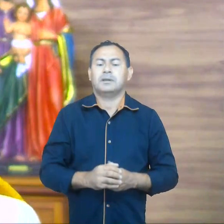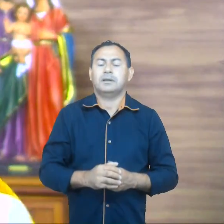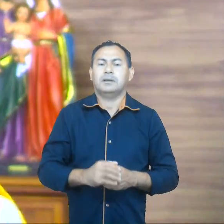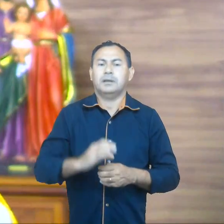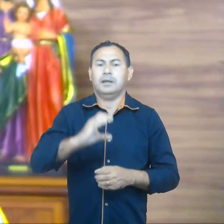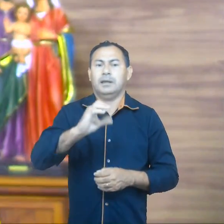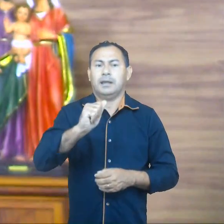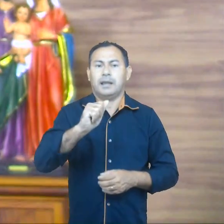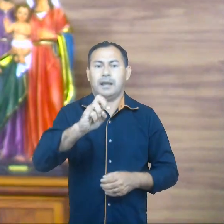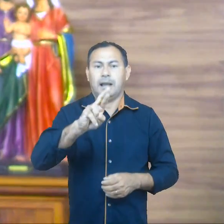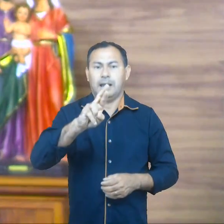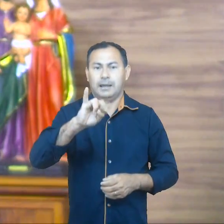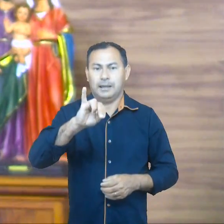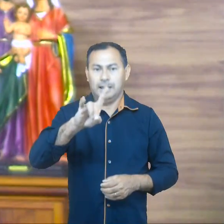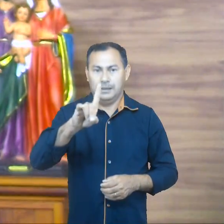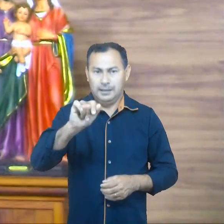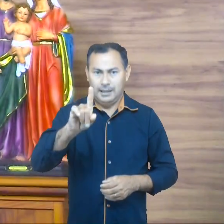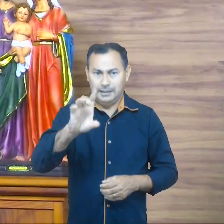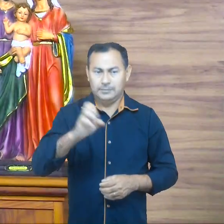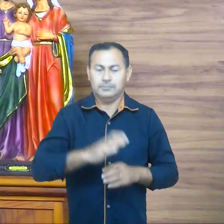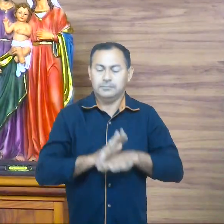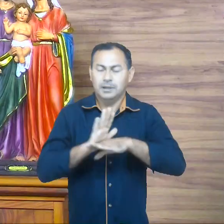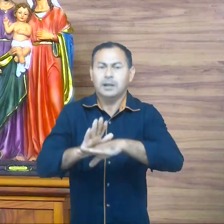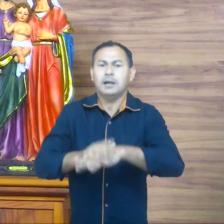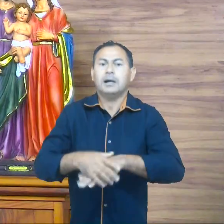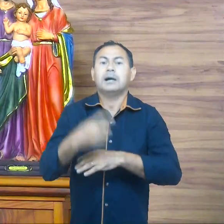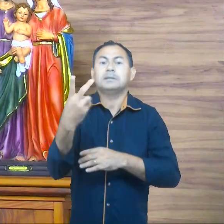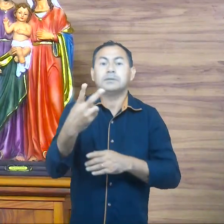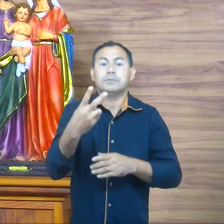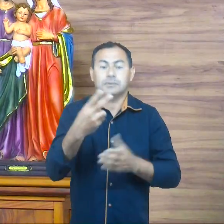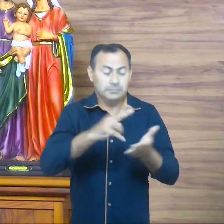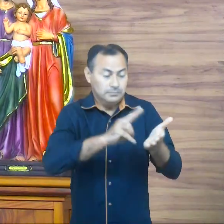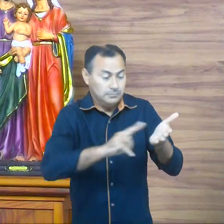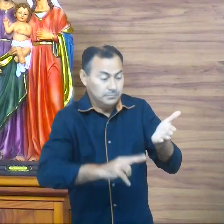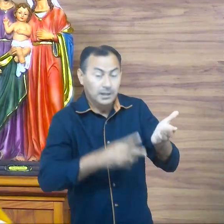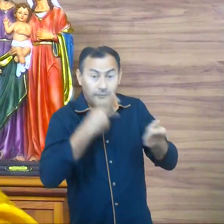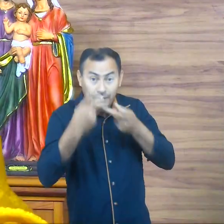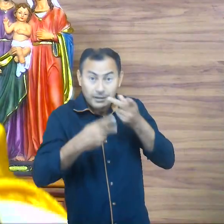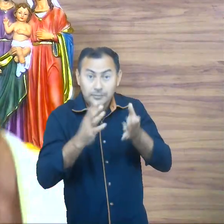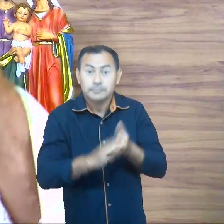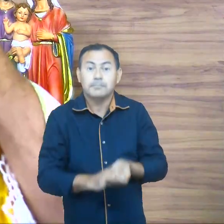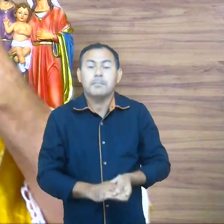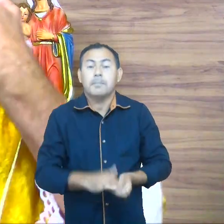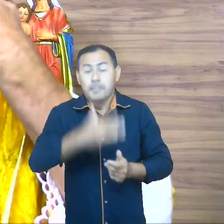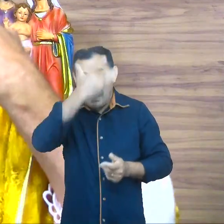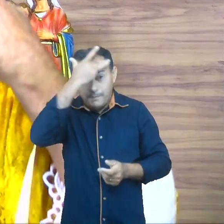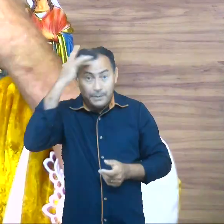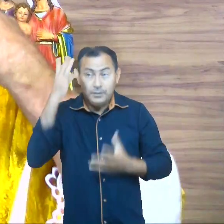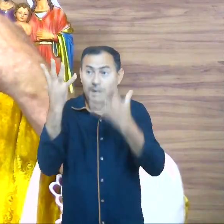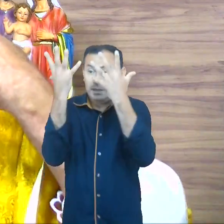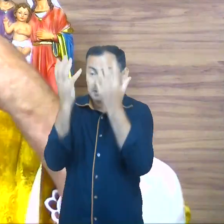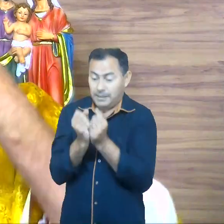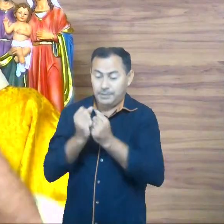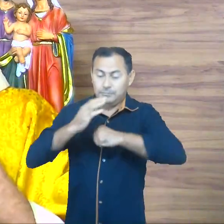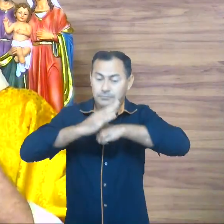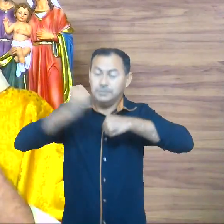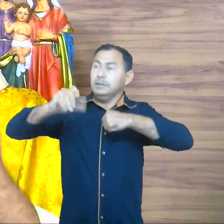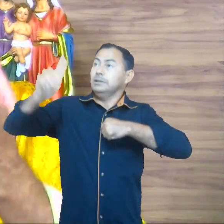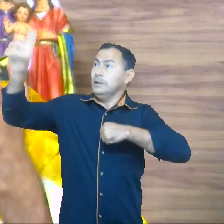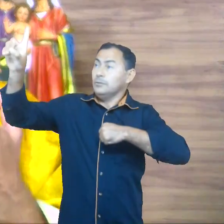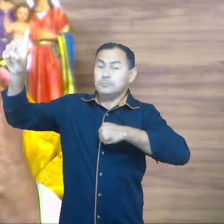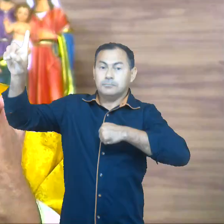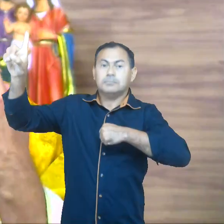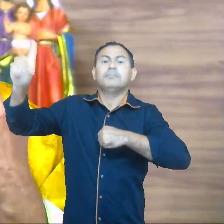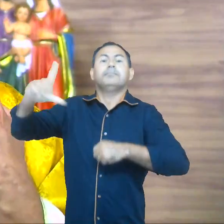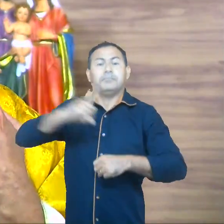caridade, que fala a segunda leitura. Então a pessoa que recebe o chamado de Deus,